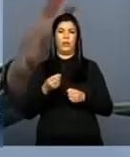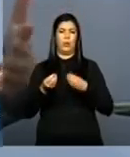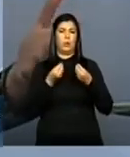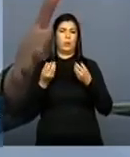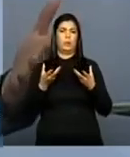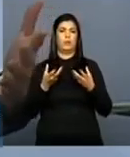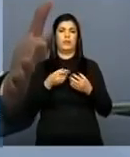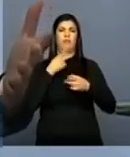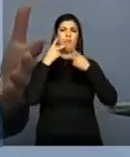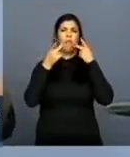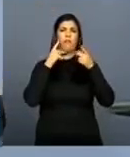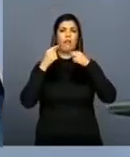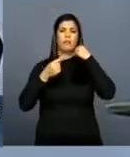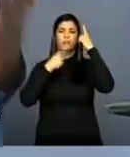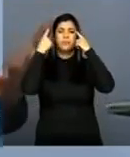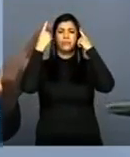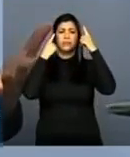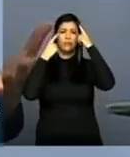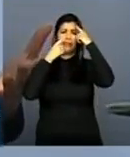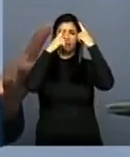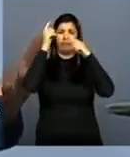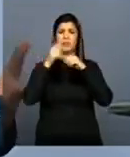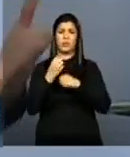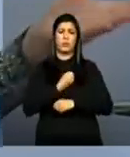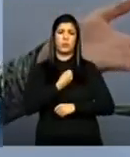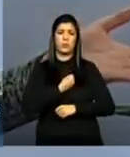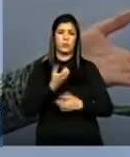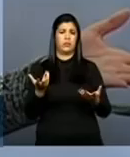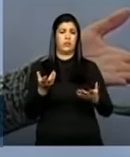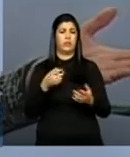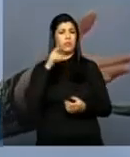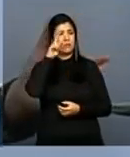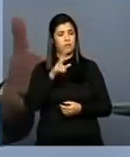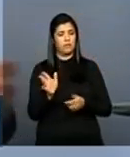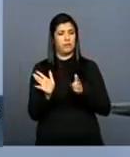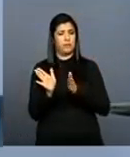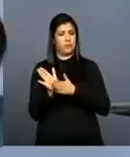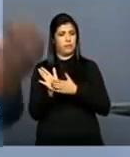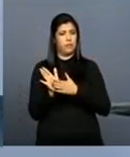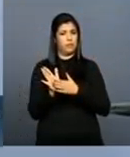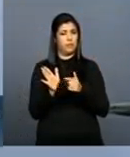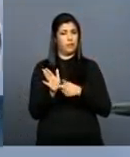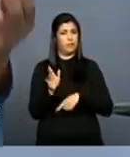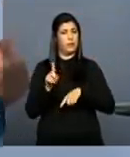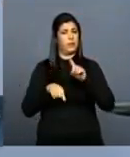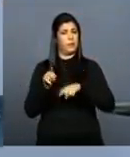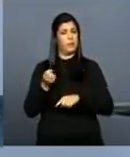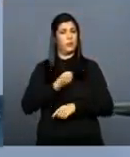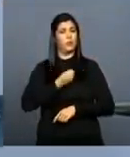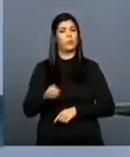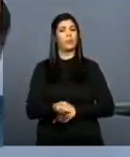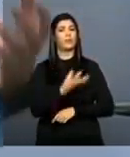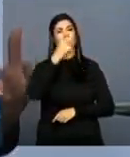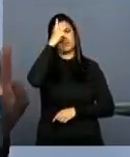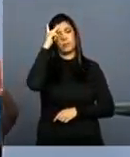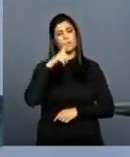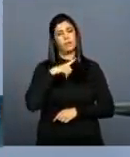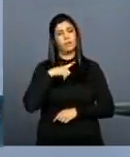de números aqui, porque os números que vocês têm acompanhado e eles vão estar no material, é poder um pouco discutir